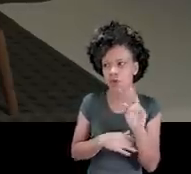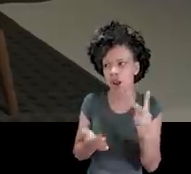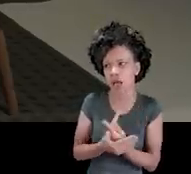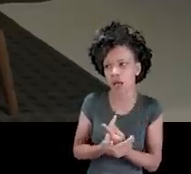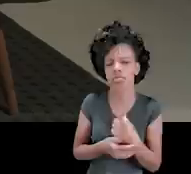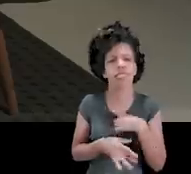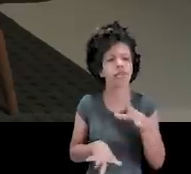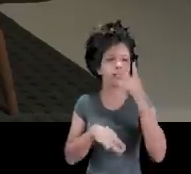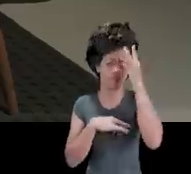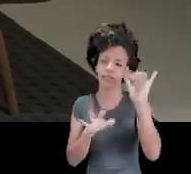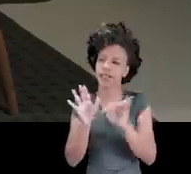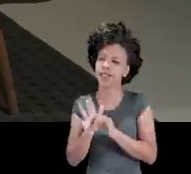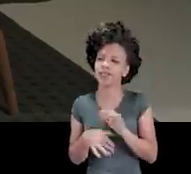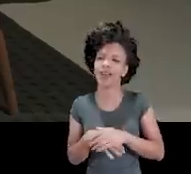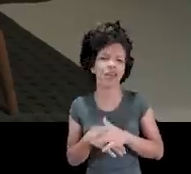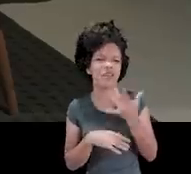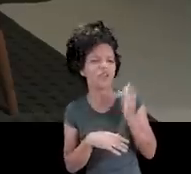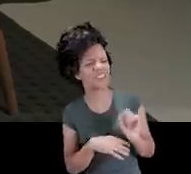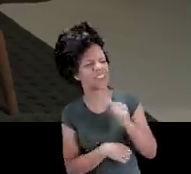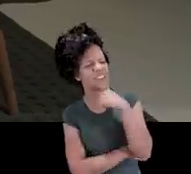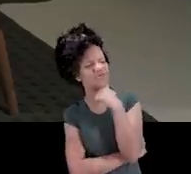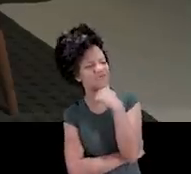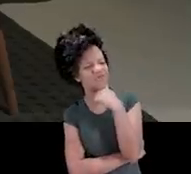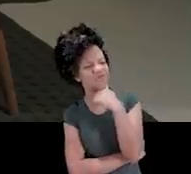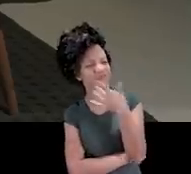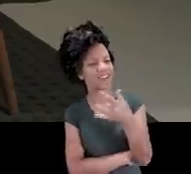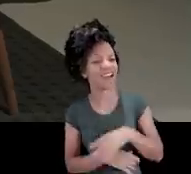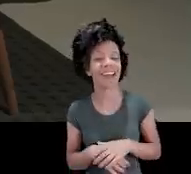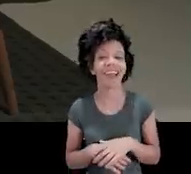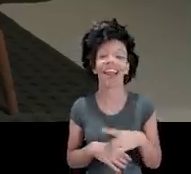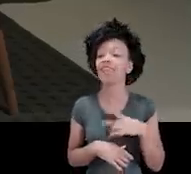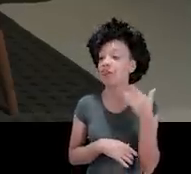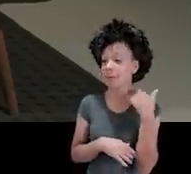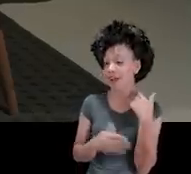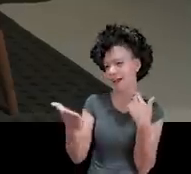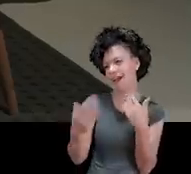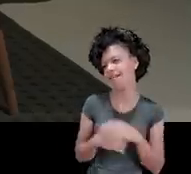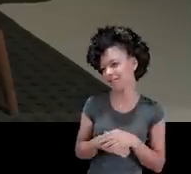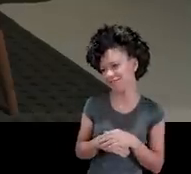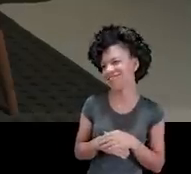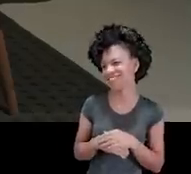minha personalidade. Eu entendi, a voz foi... Ela toda tatuada e ele era bancário.